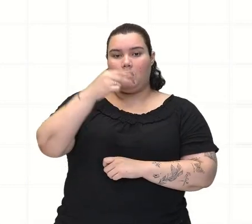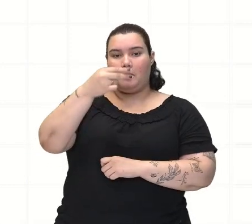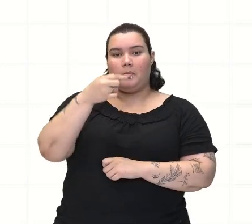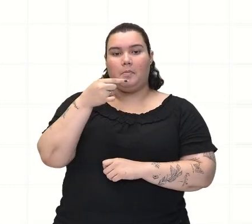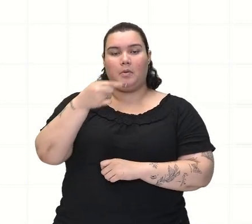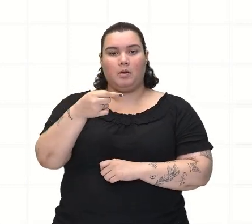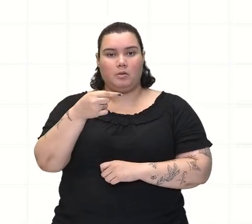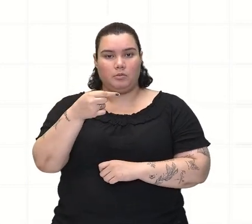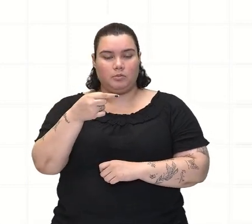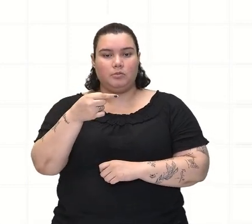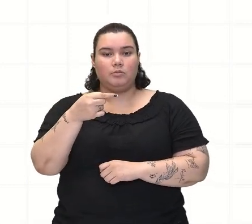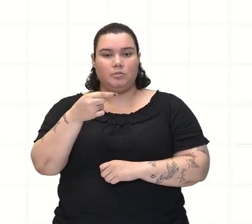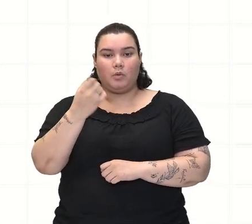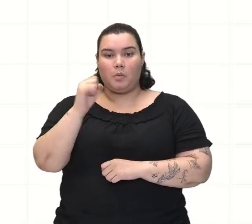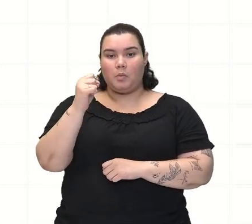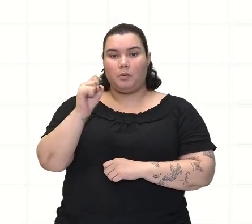menos